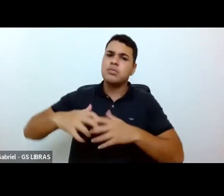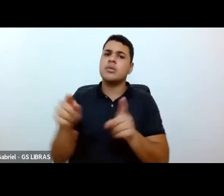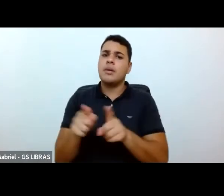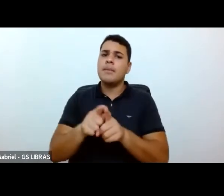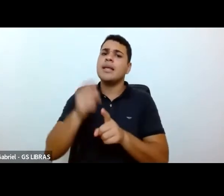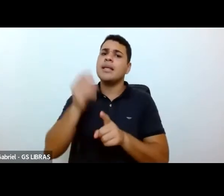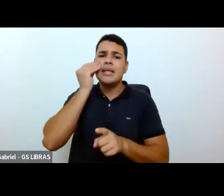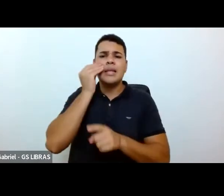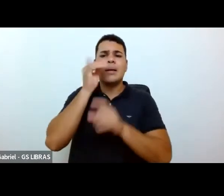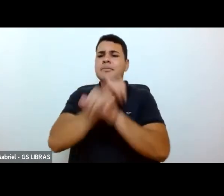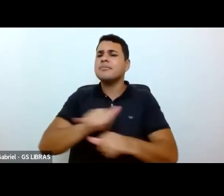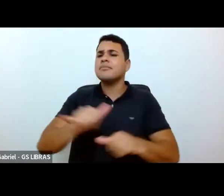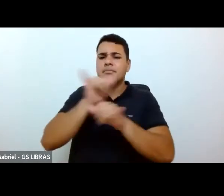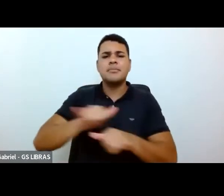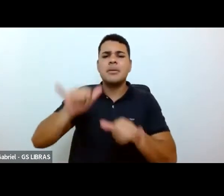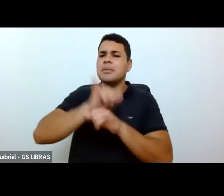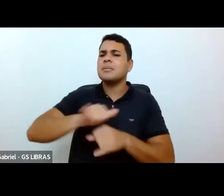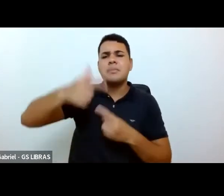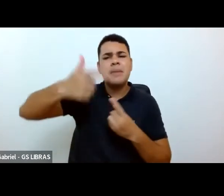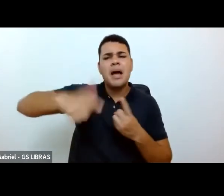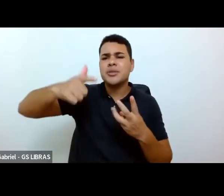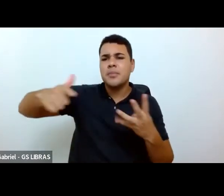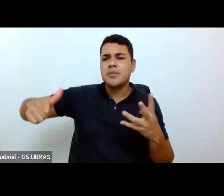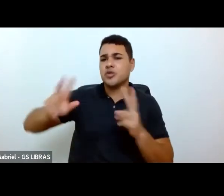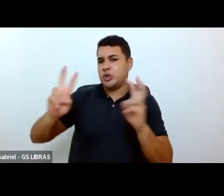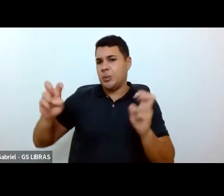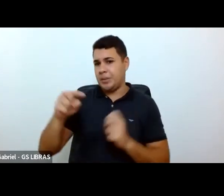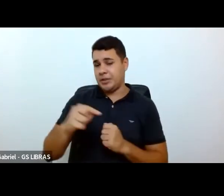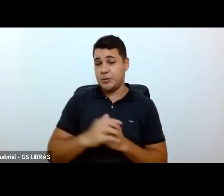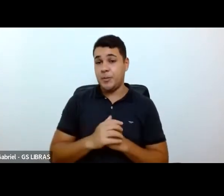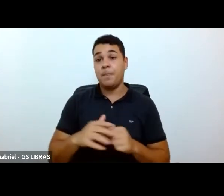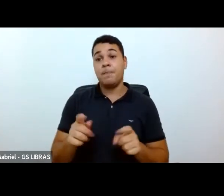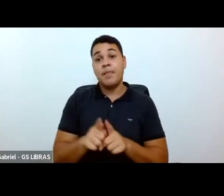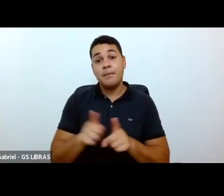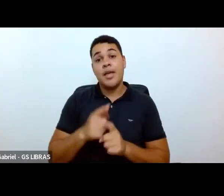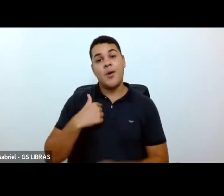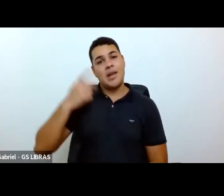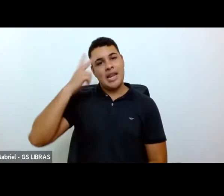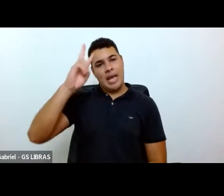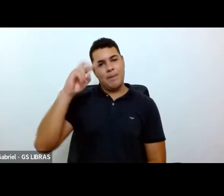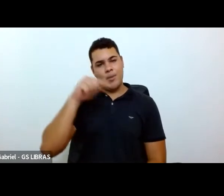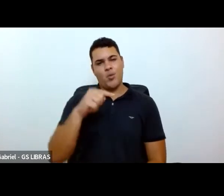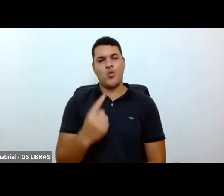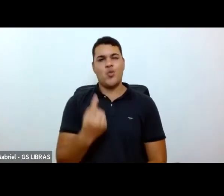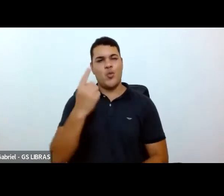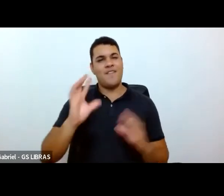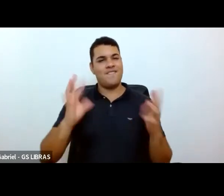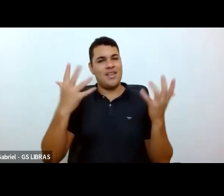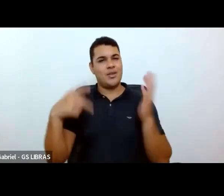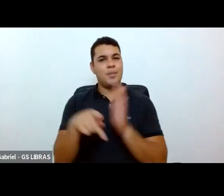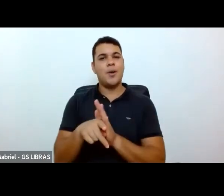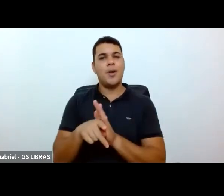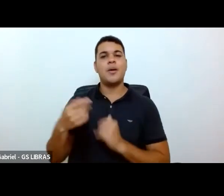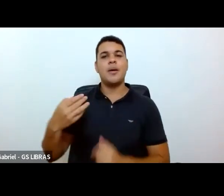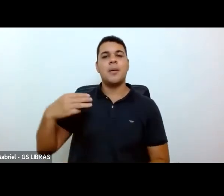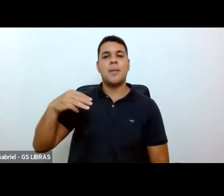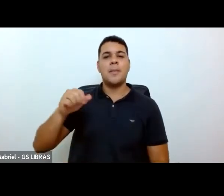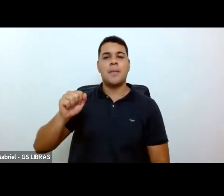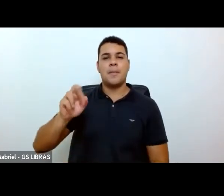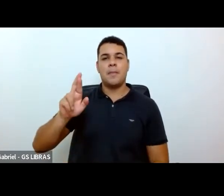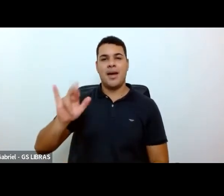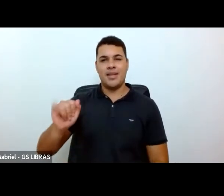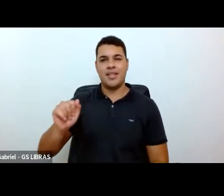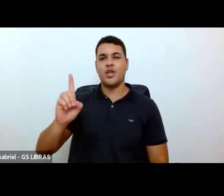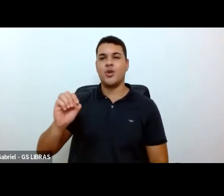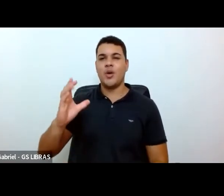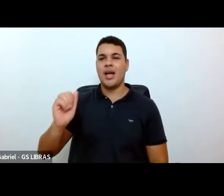todos esses questionamentos e questões. Eu lembro muito também de um evento maravilhoso que a professora Maria do Carmo, aqui da FENSP, fez